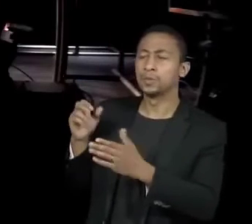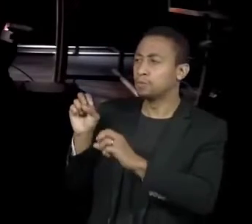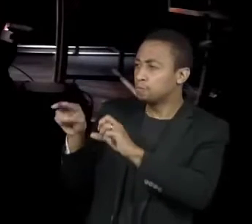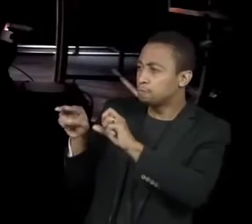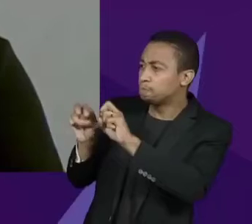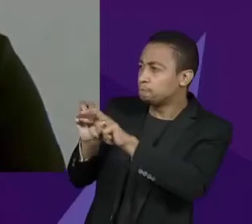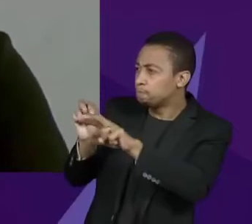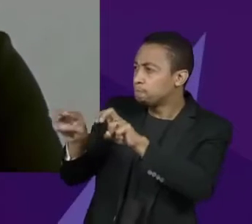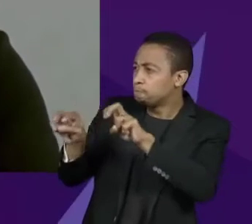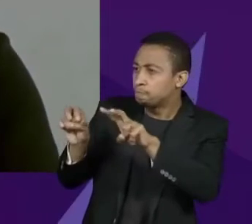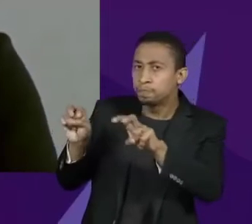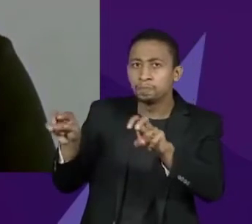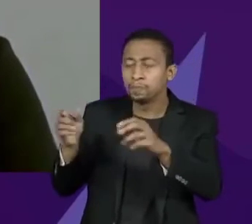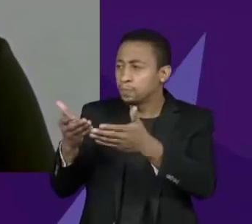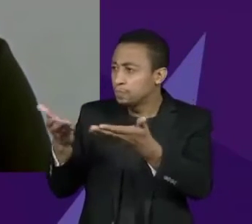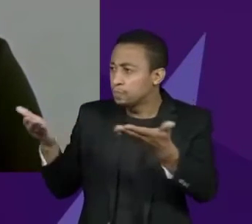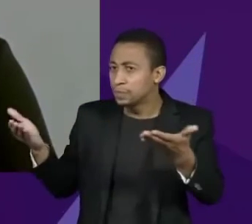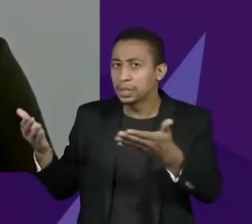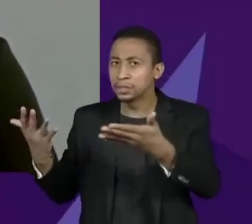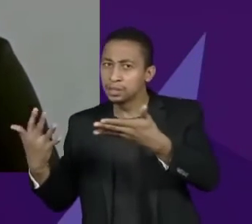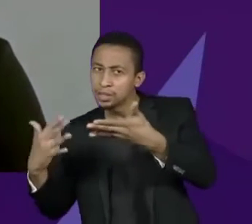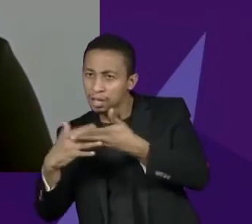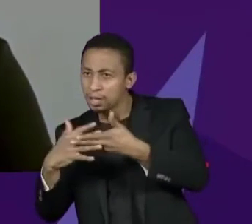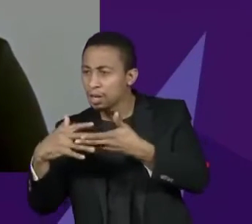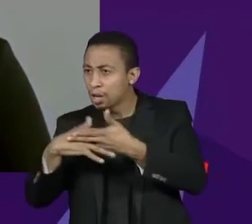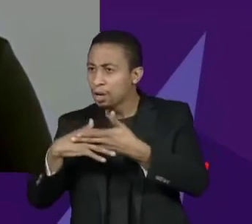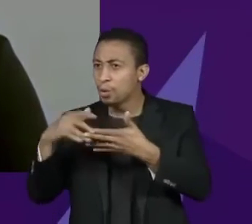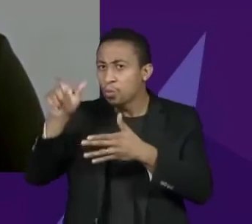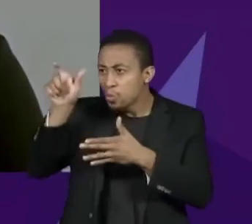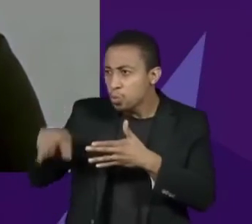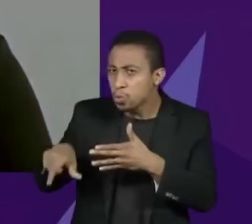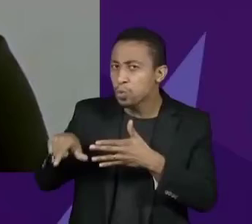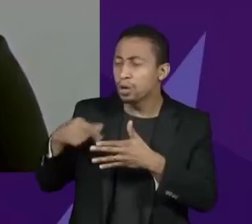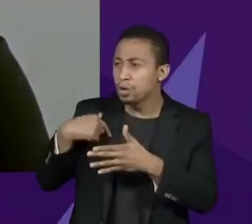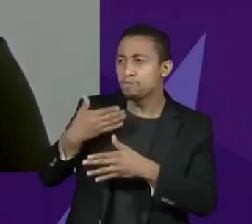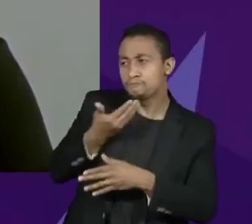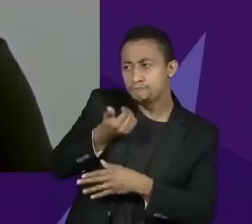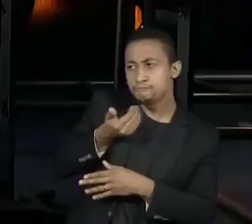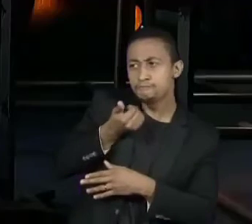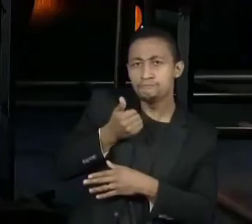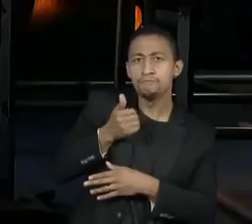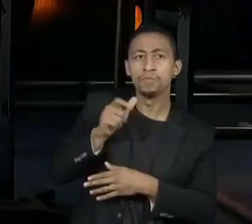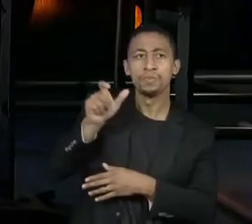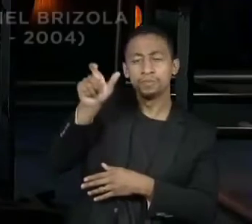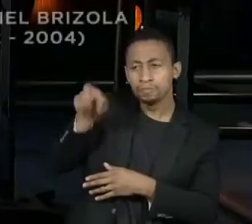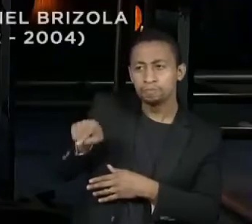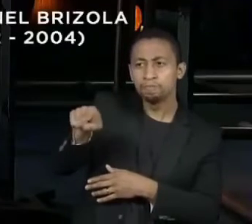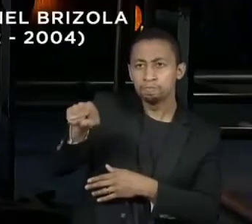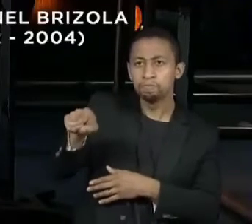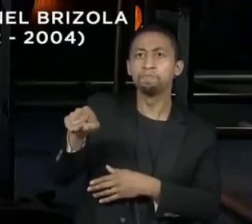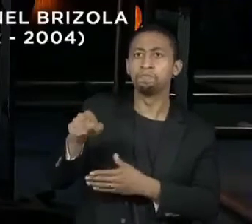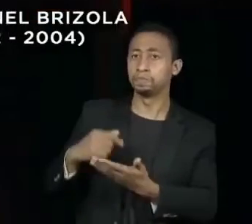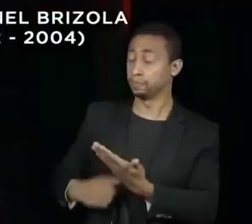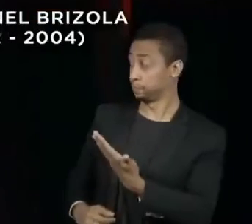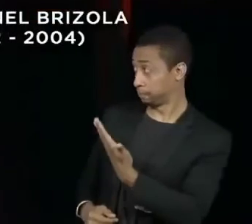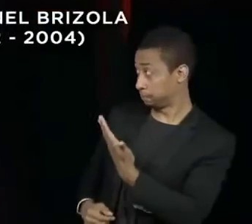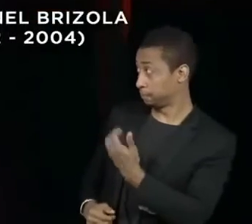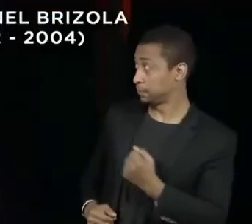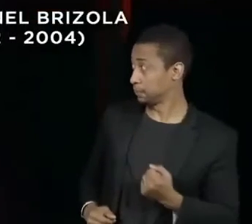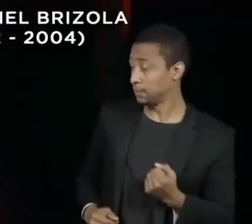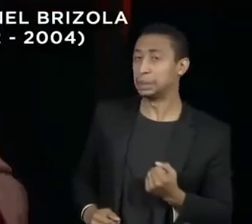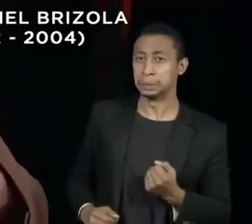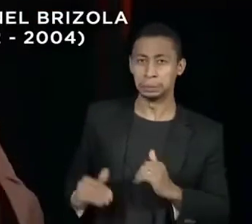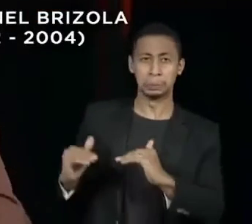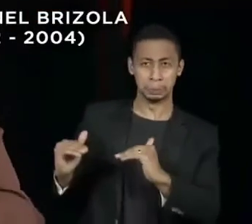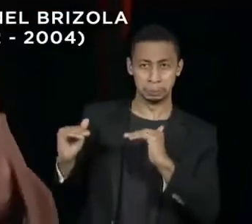tratava o cidadão, tratava o dinheiro público, mesmo pequeno, fui aprendendo, foi o governador Brizola. Esse era um grande cara, que aliás